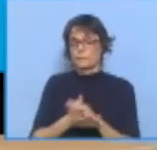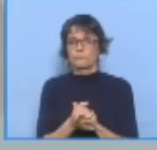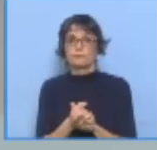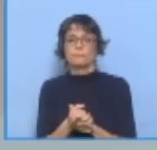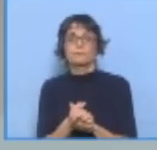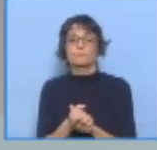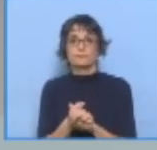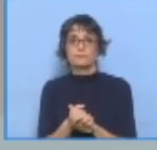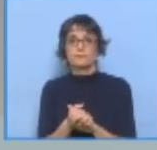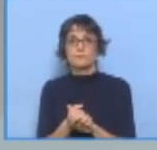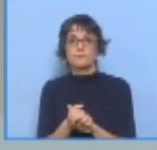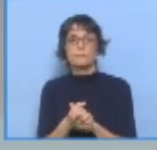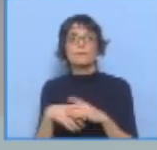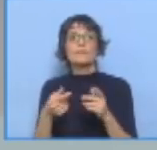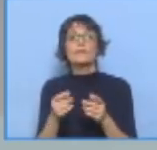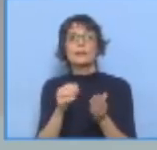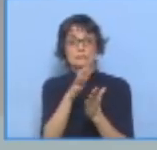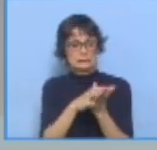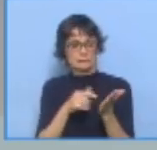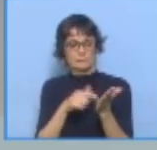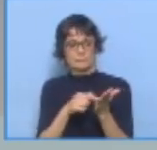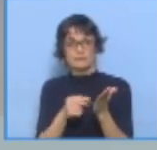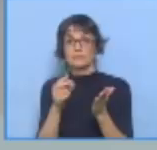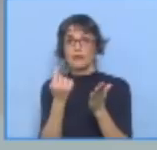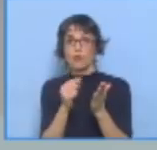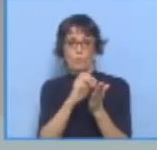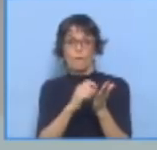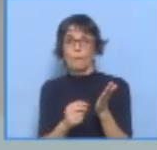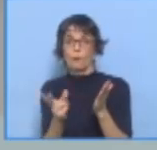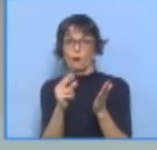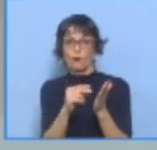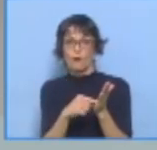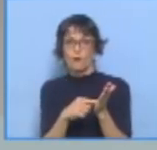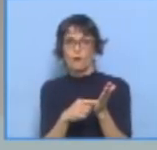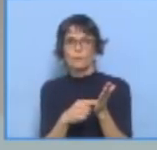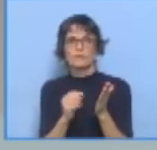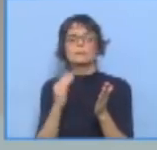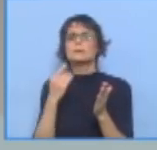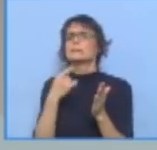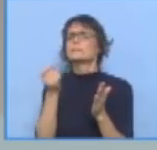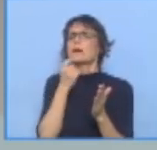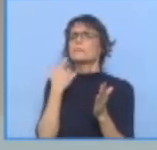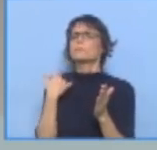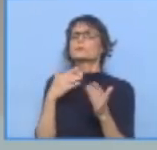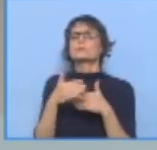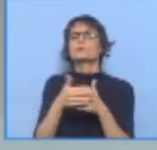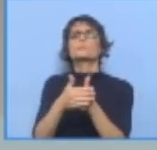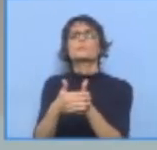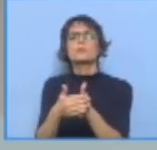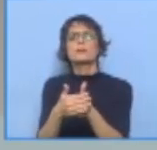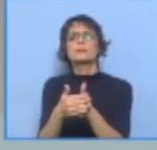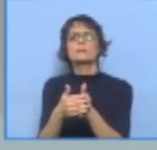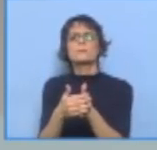alguns aspectos novos que o texto apresenta. Antes ainda sobre o processo, o Salom Anacleto diz que é o